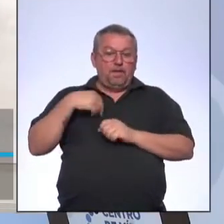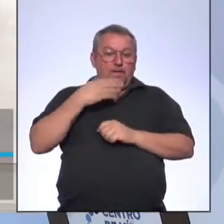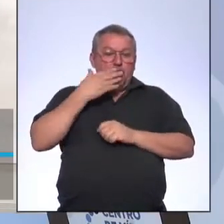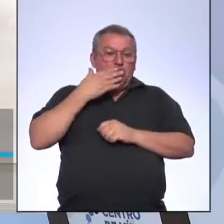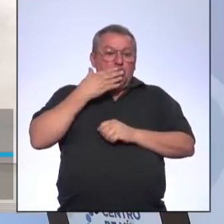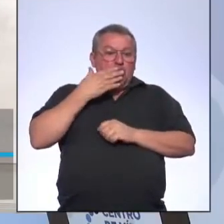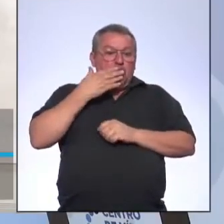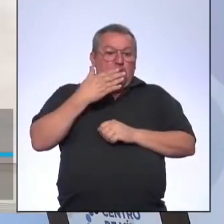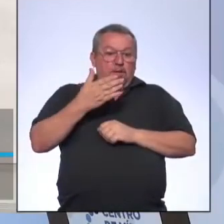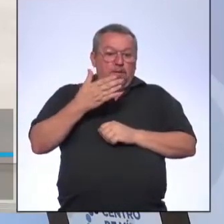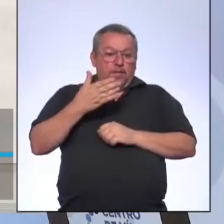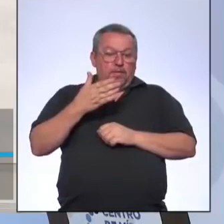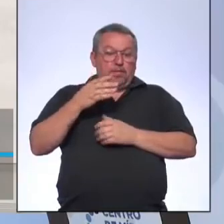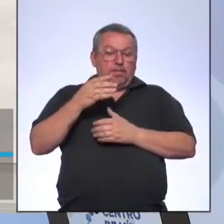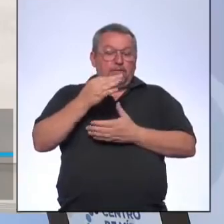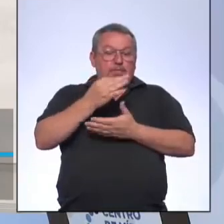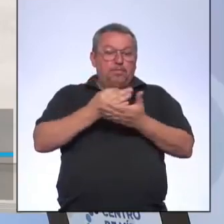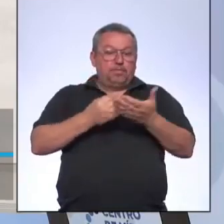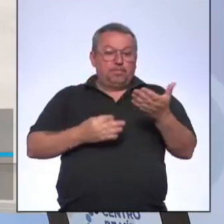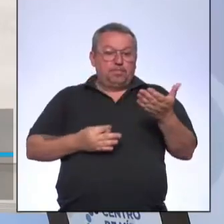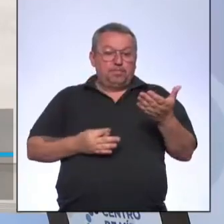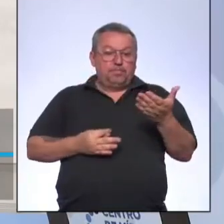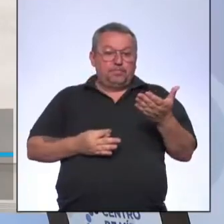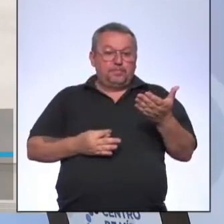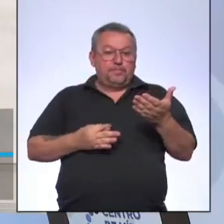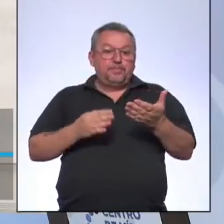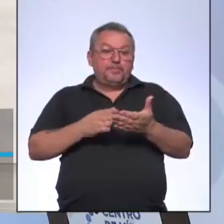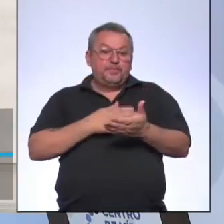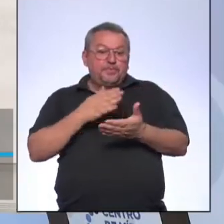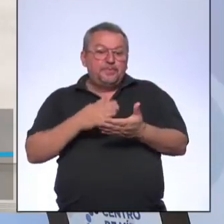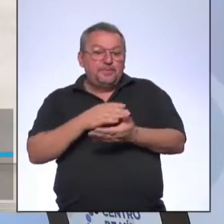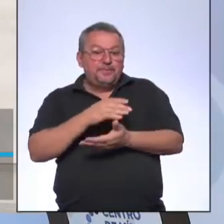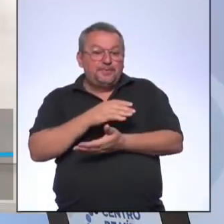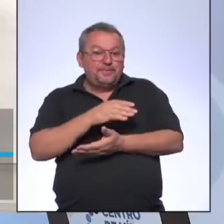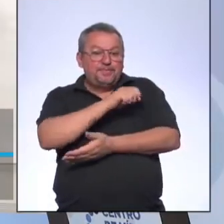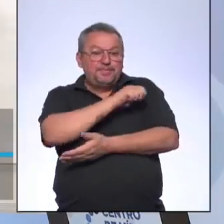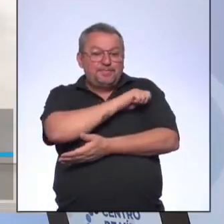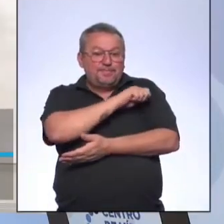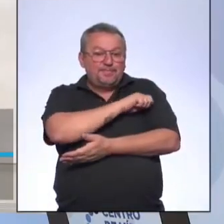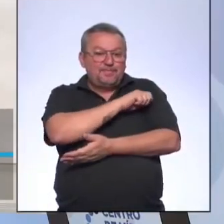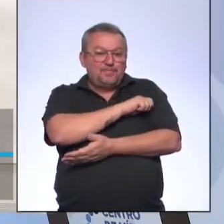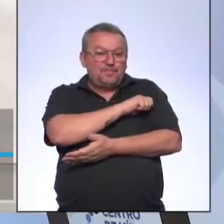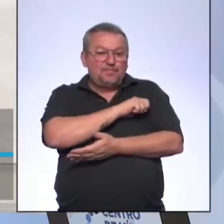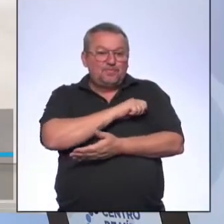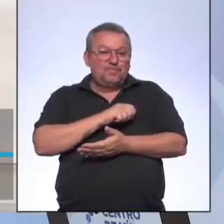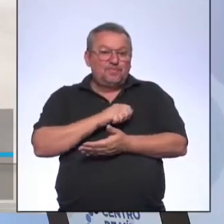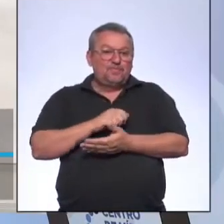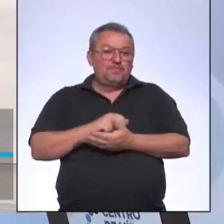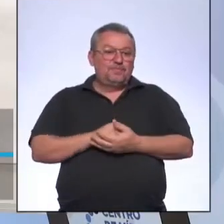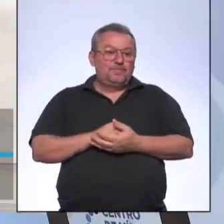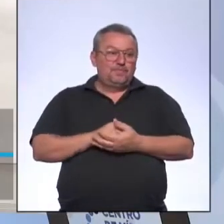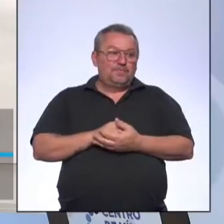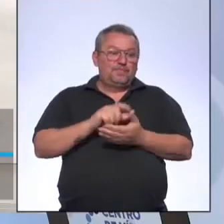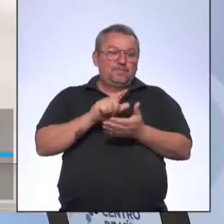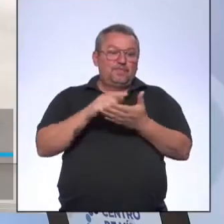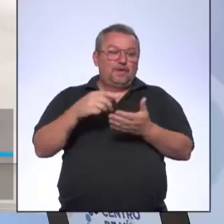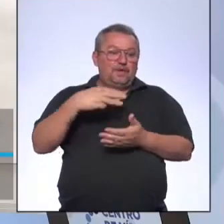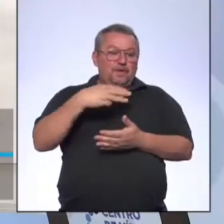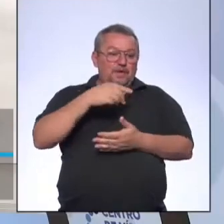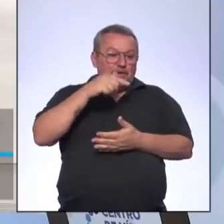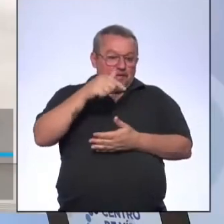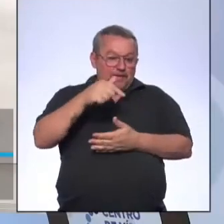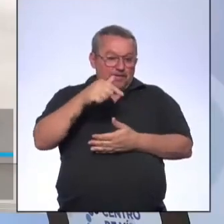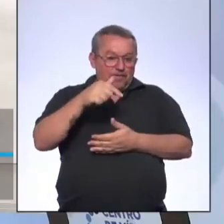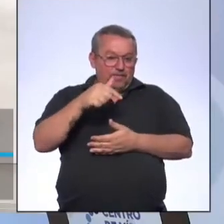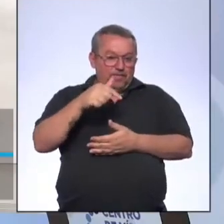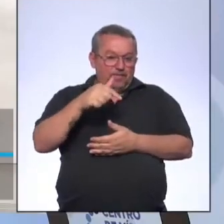para vocês, esse texto está no livro do Caderno do Aluno, page 37, ó, página 37.